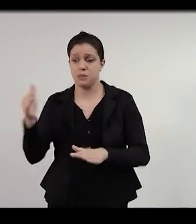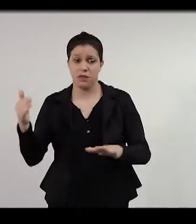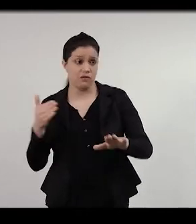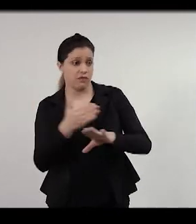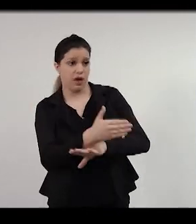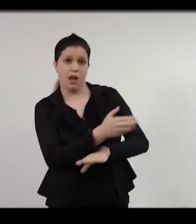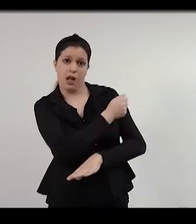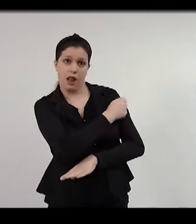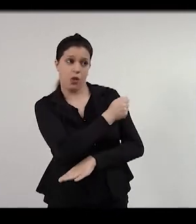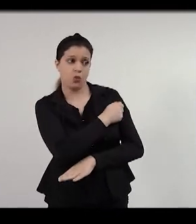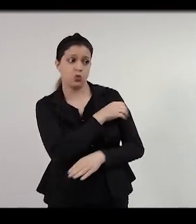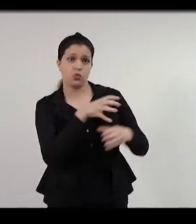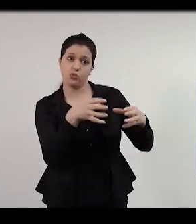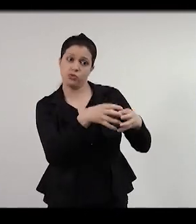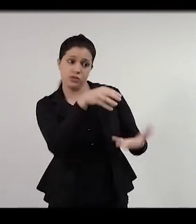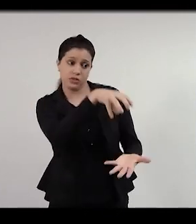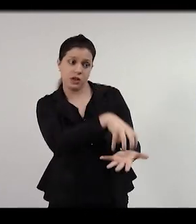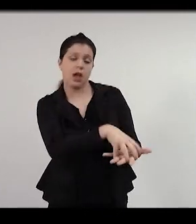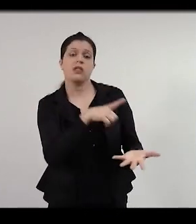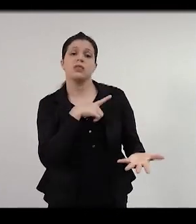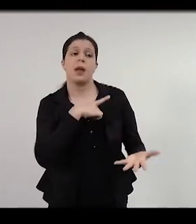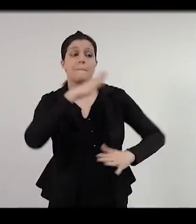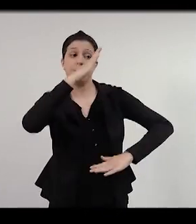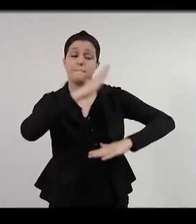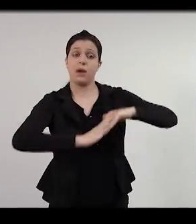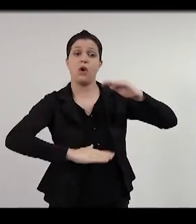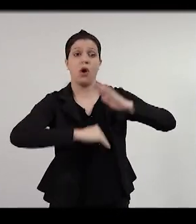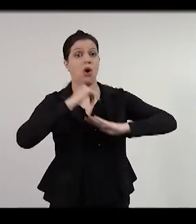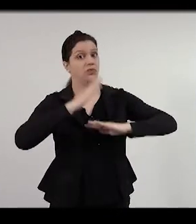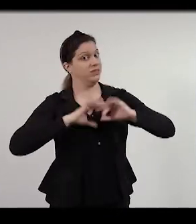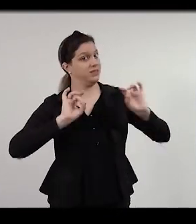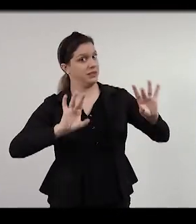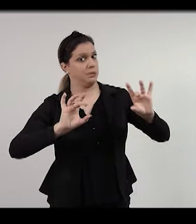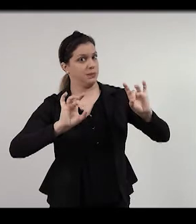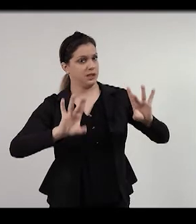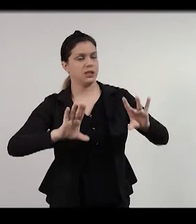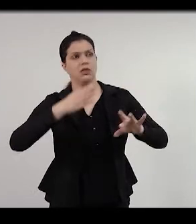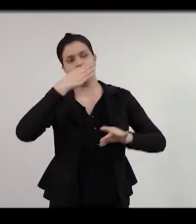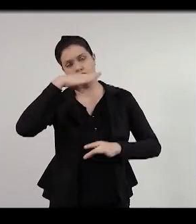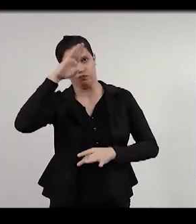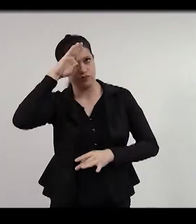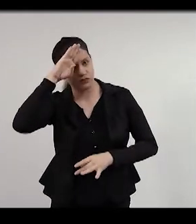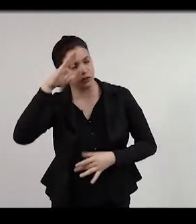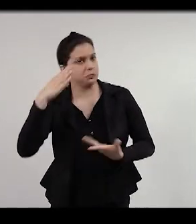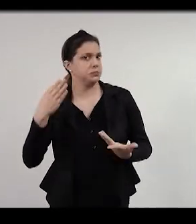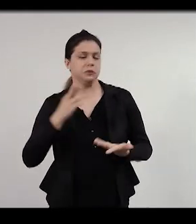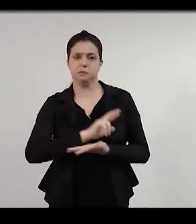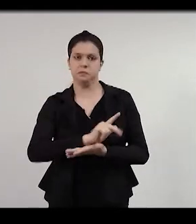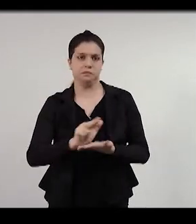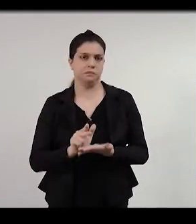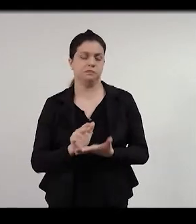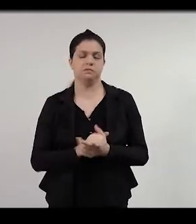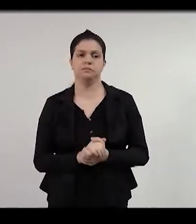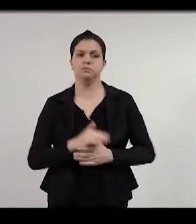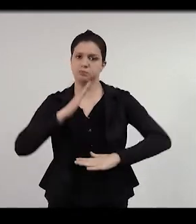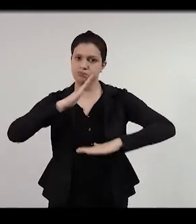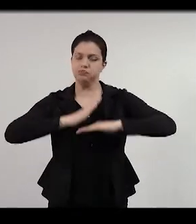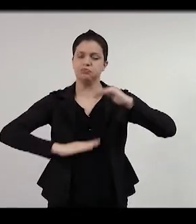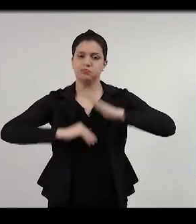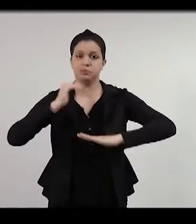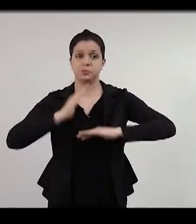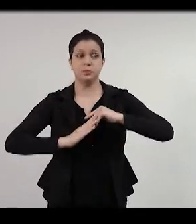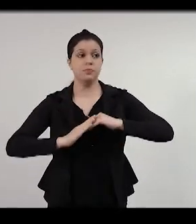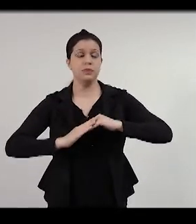esse centro, que será muito importante, porque ali vai ter pessoas especializadas nessa área, enfermeiros,